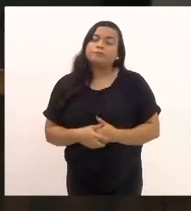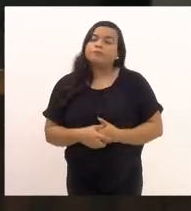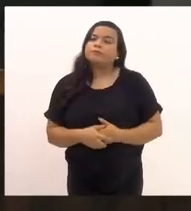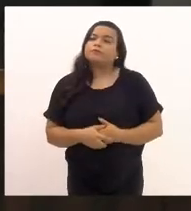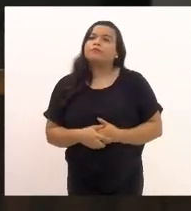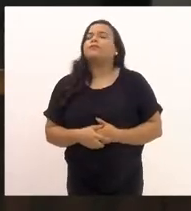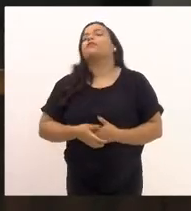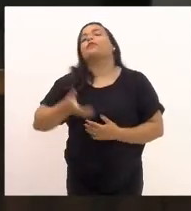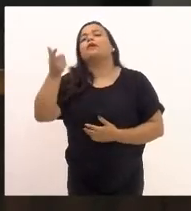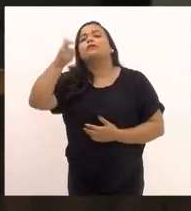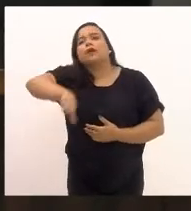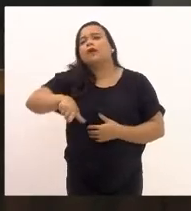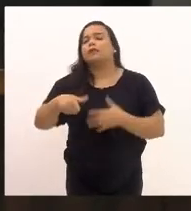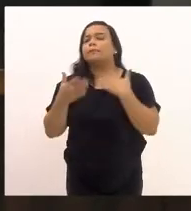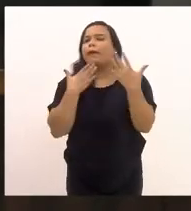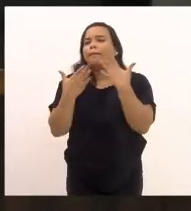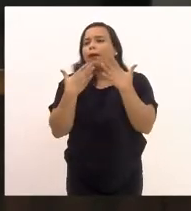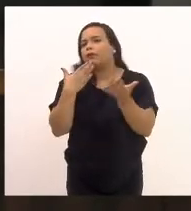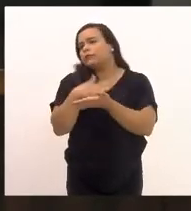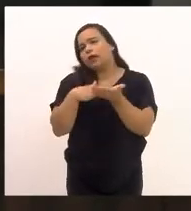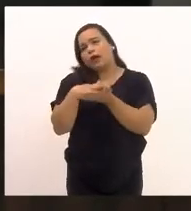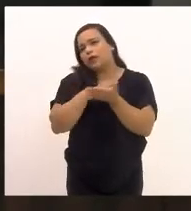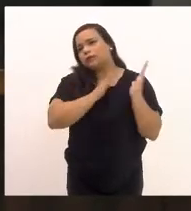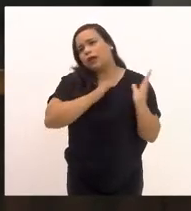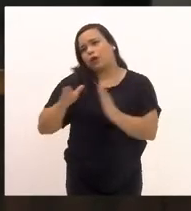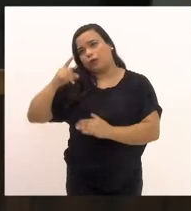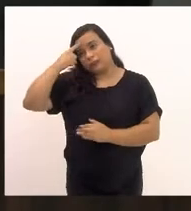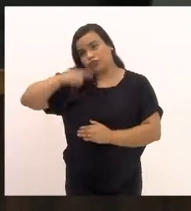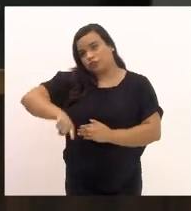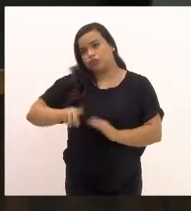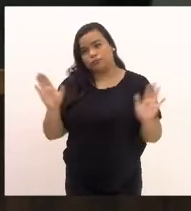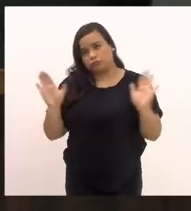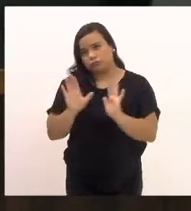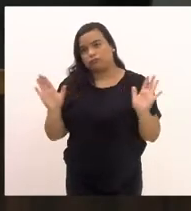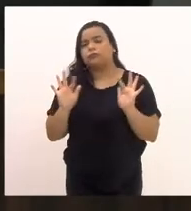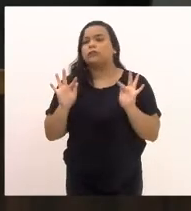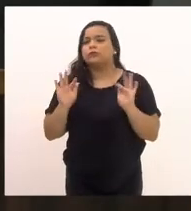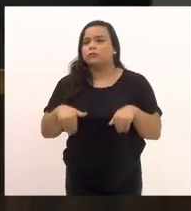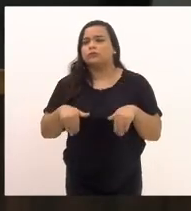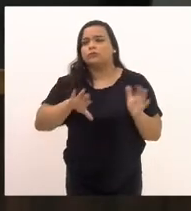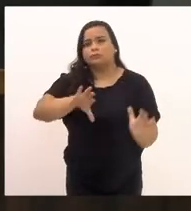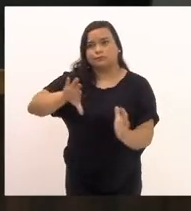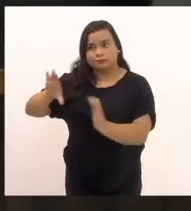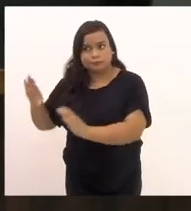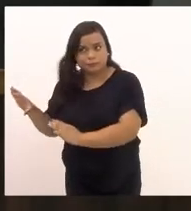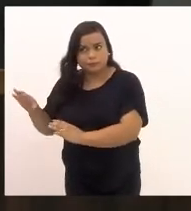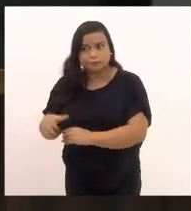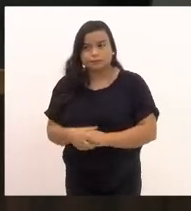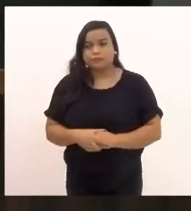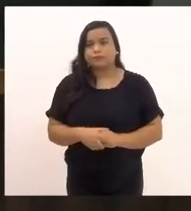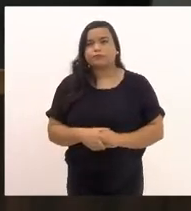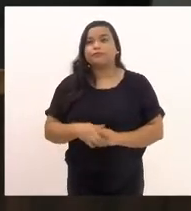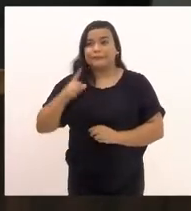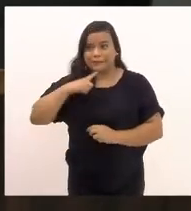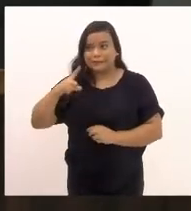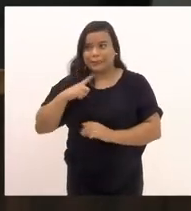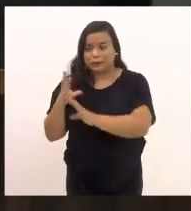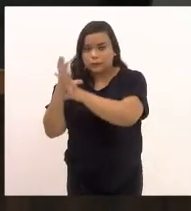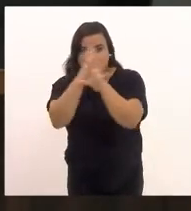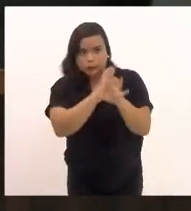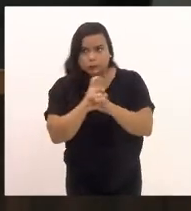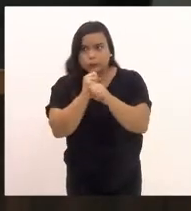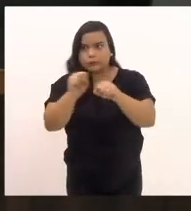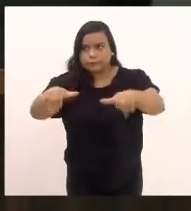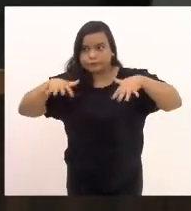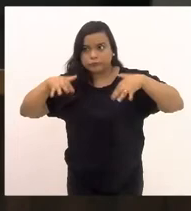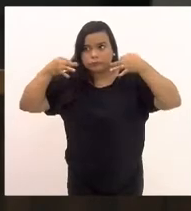Nada mais a tratar, a ordem do dia mesmo está encerrada. Havendo número legal e sob a